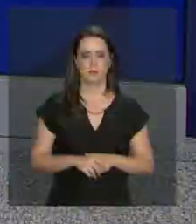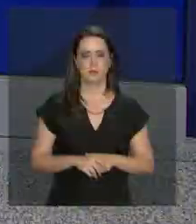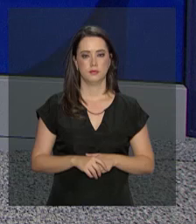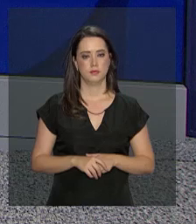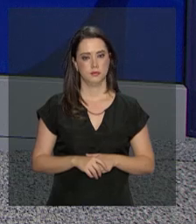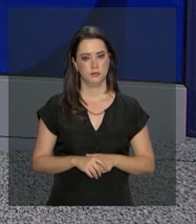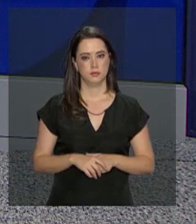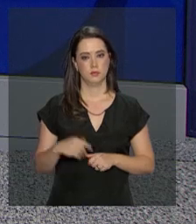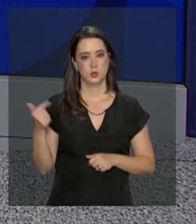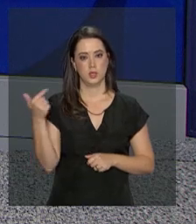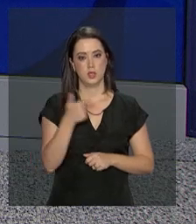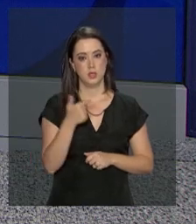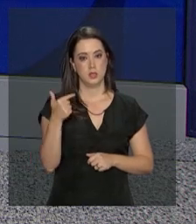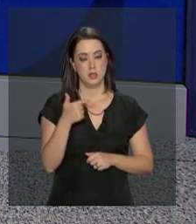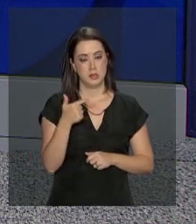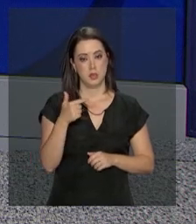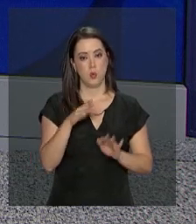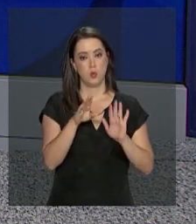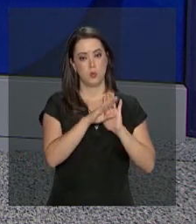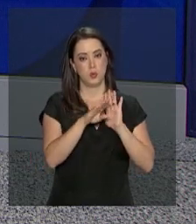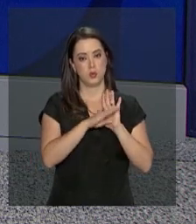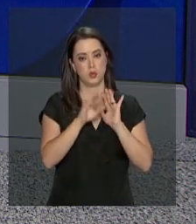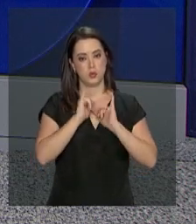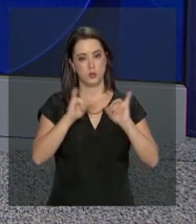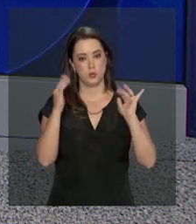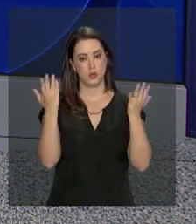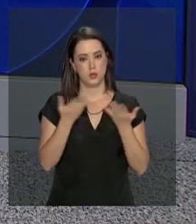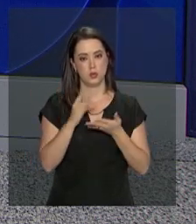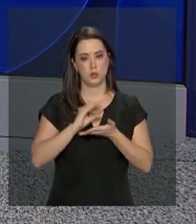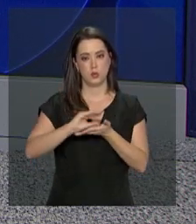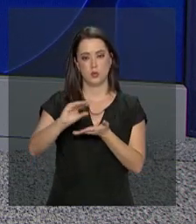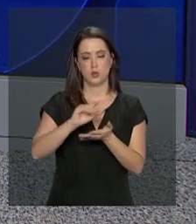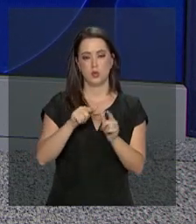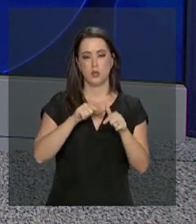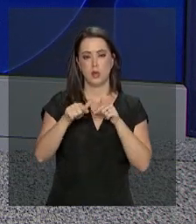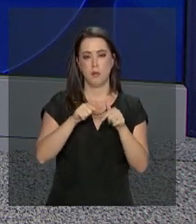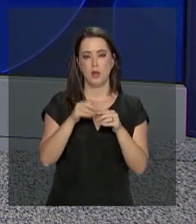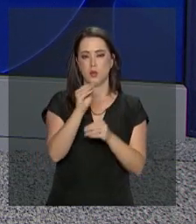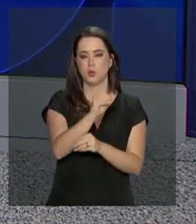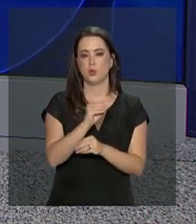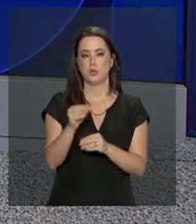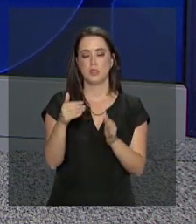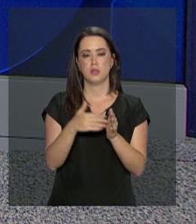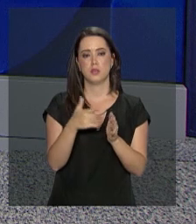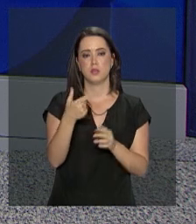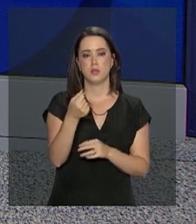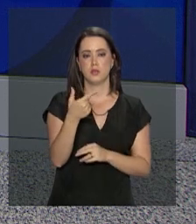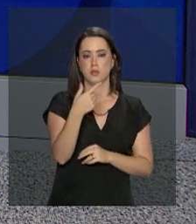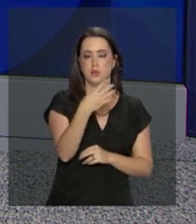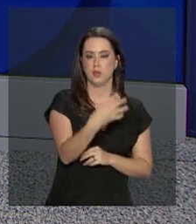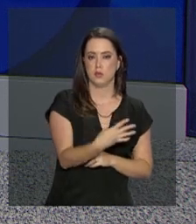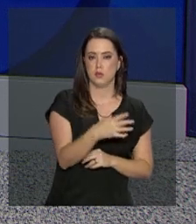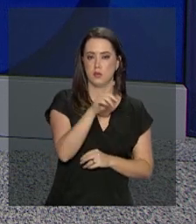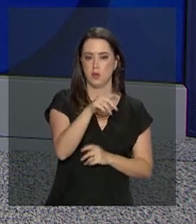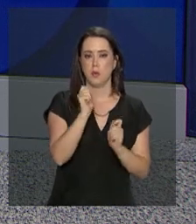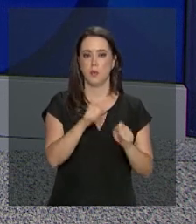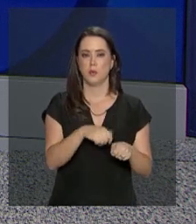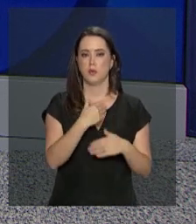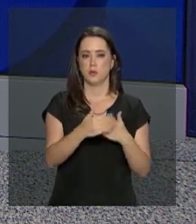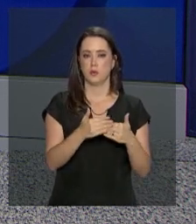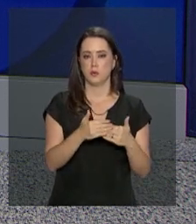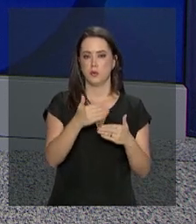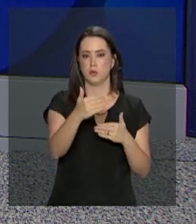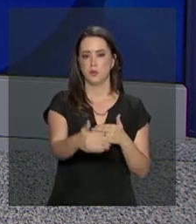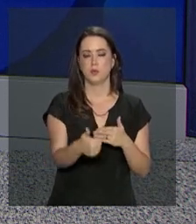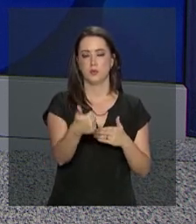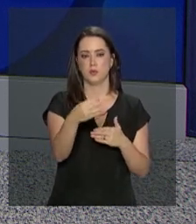essa segunda etapa do projeto anunciada hoje garantirá as ações de conservação até 2024 podendo ser